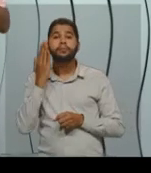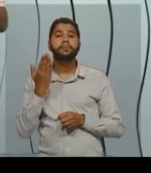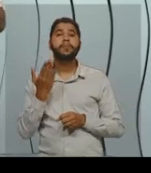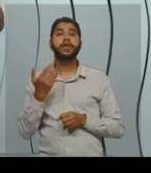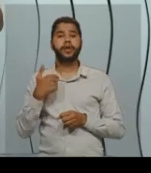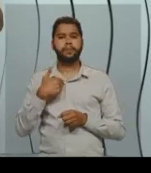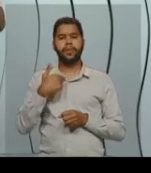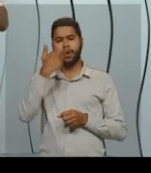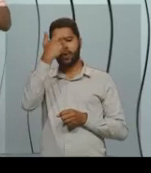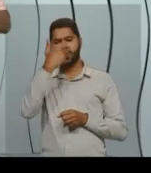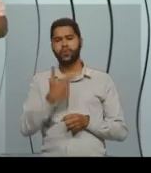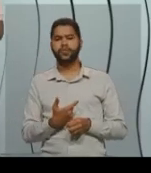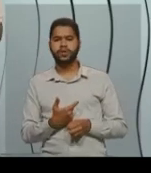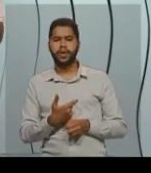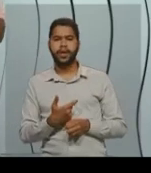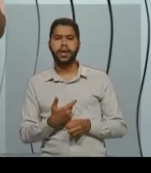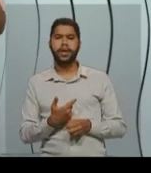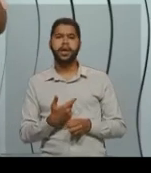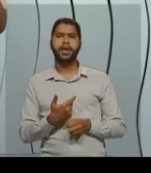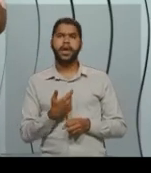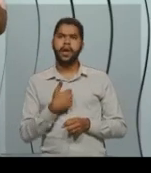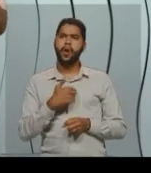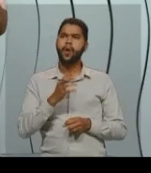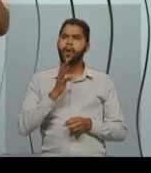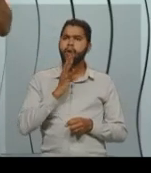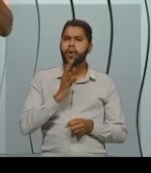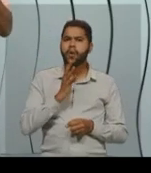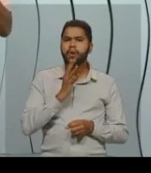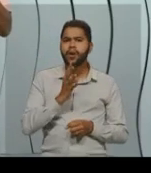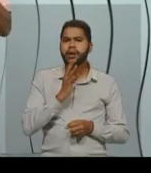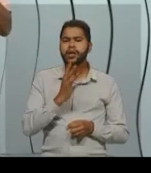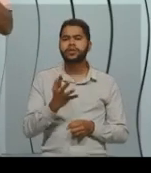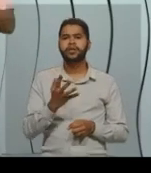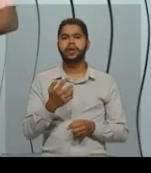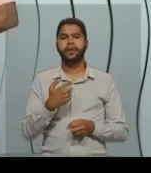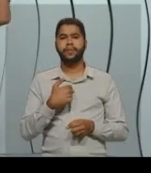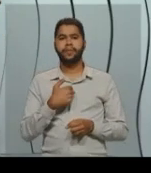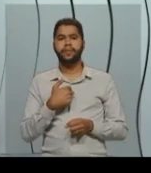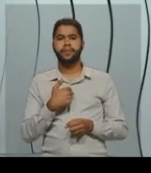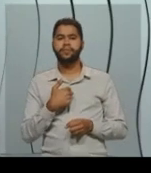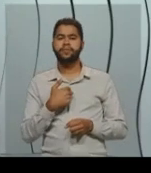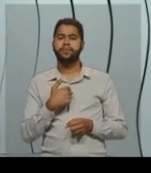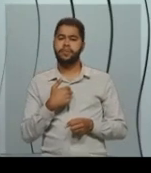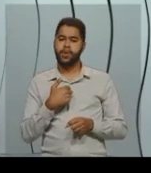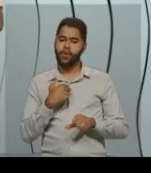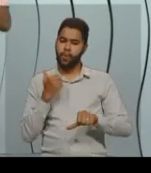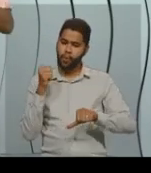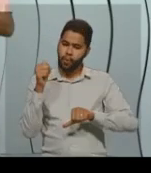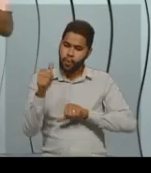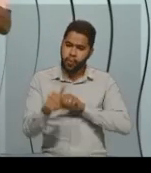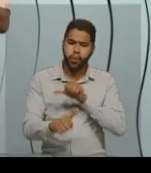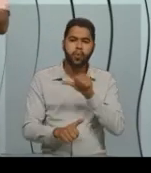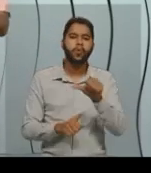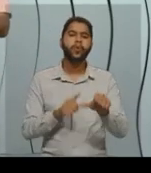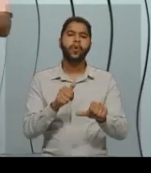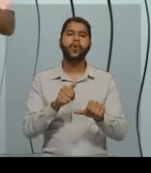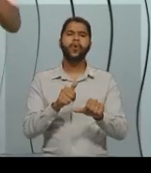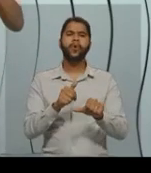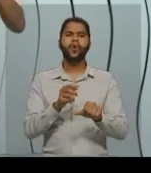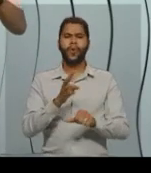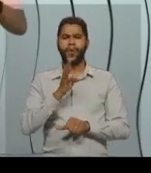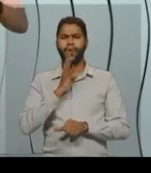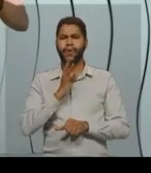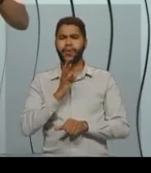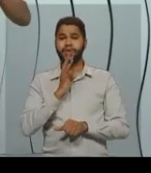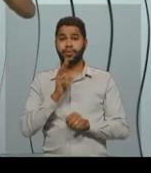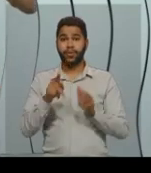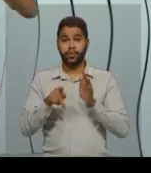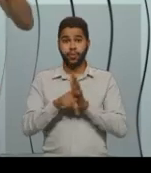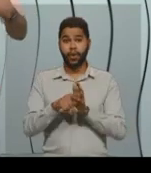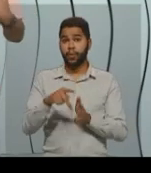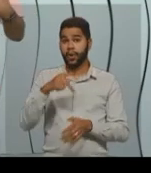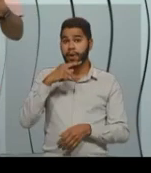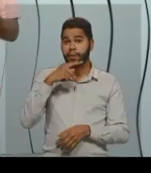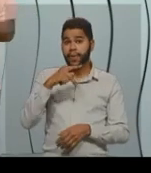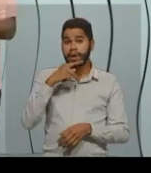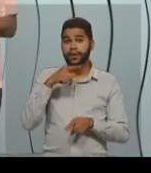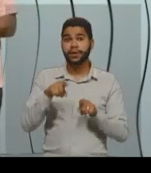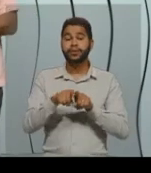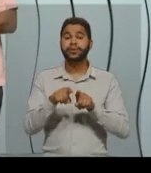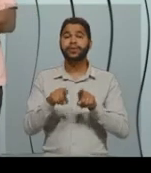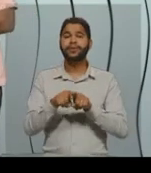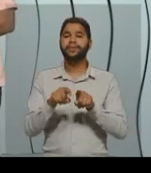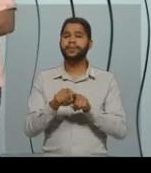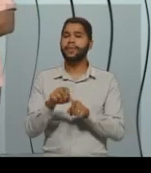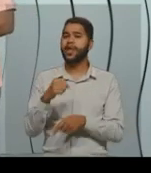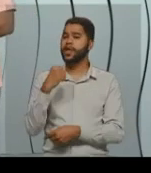eu ser, basta eu conhecer para eu me tornar. O conhecimento em Platão e Sócrates